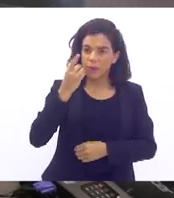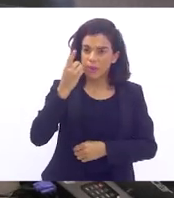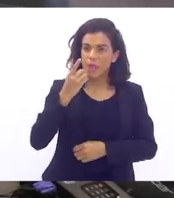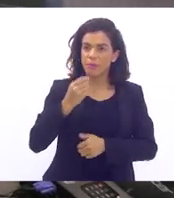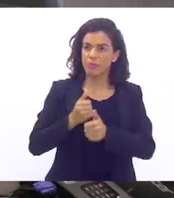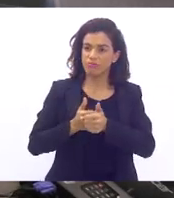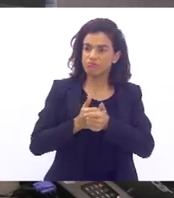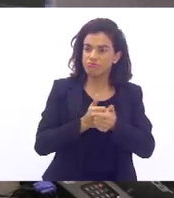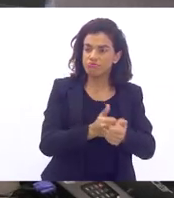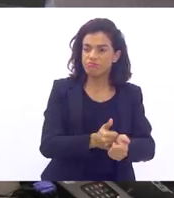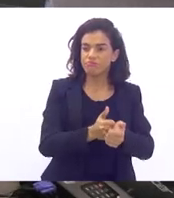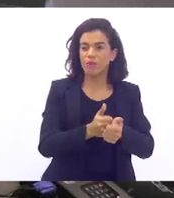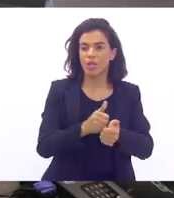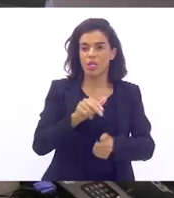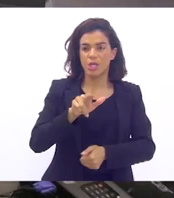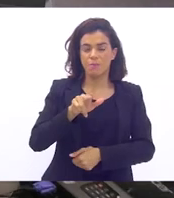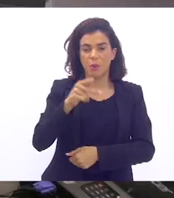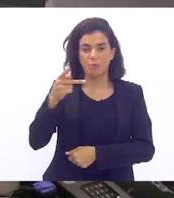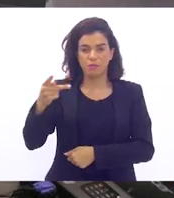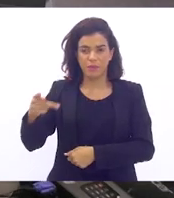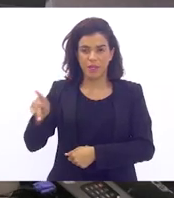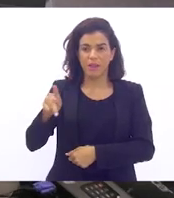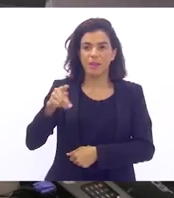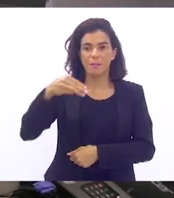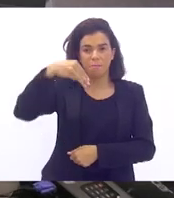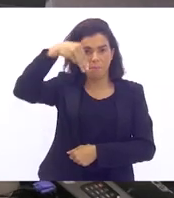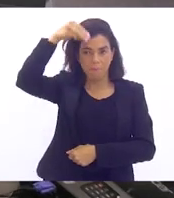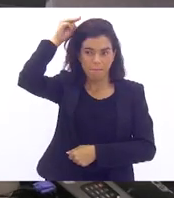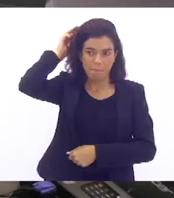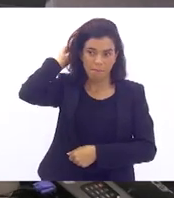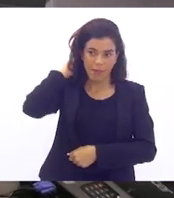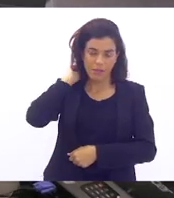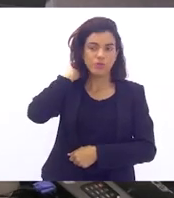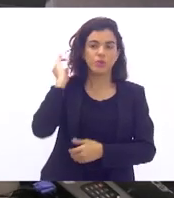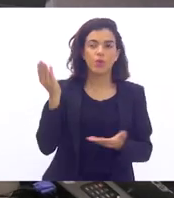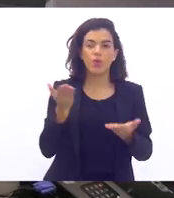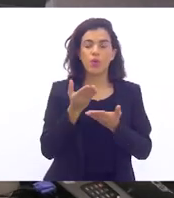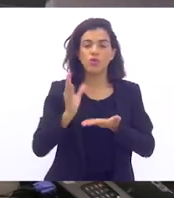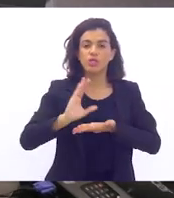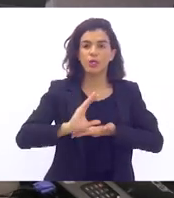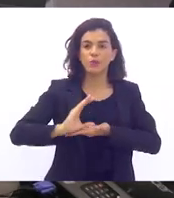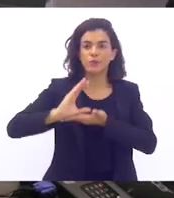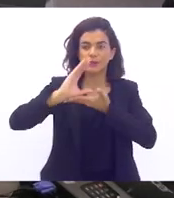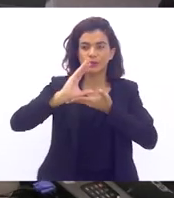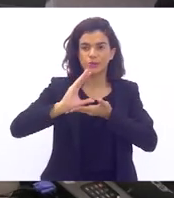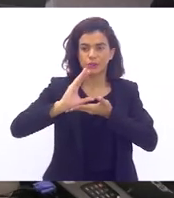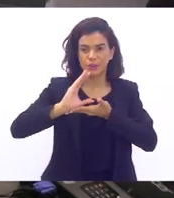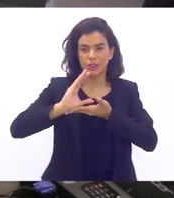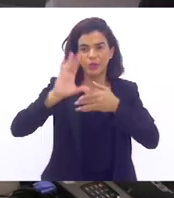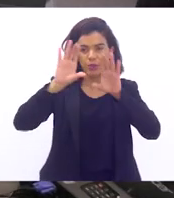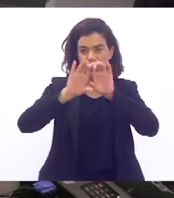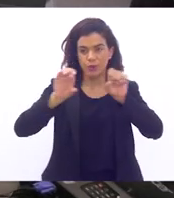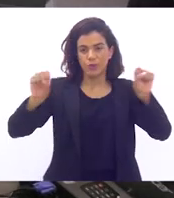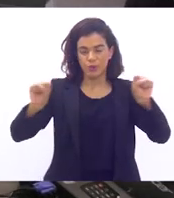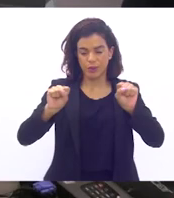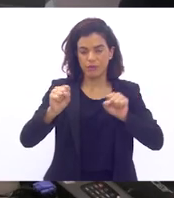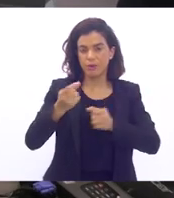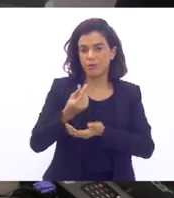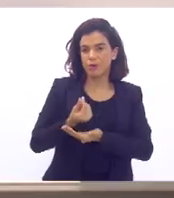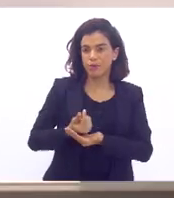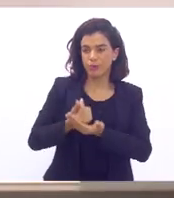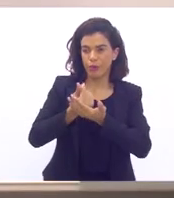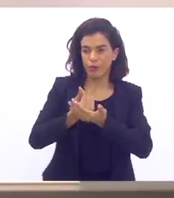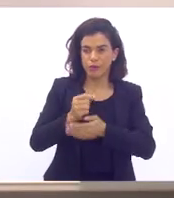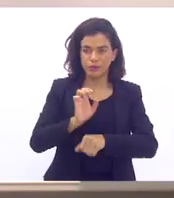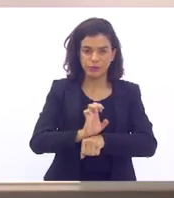do irmão dele o deputado então Deputado Marcos Pacheco que hoje é Conselheiro do Tribunal de Contas do Estado mas que desde da sua